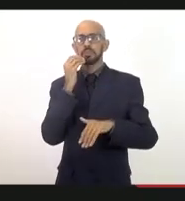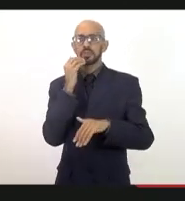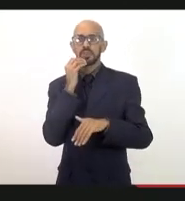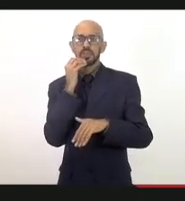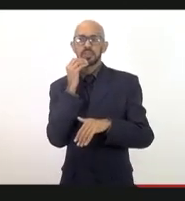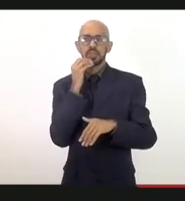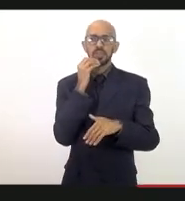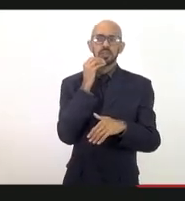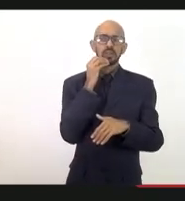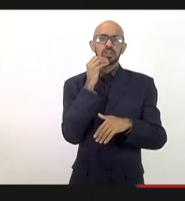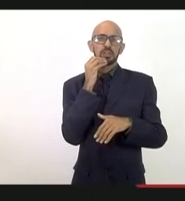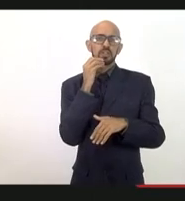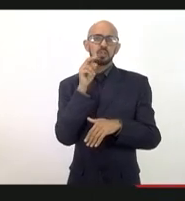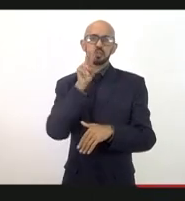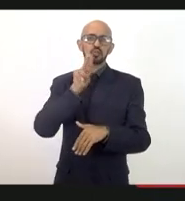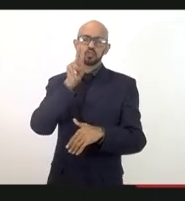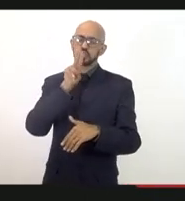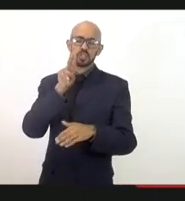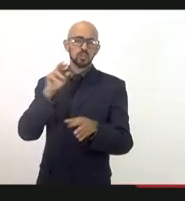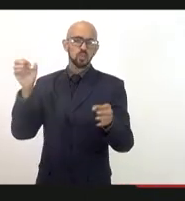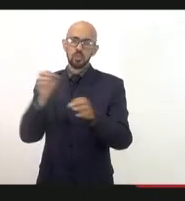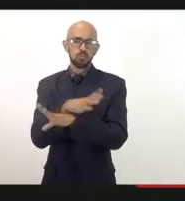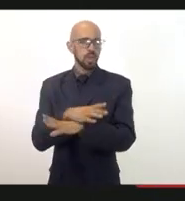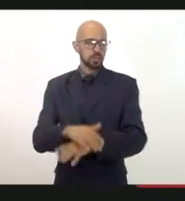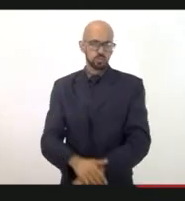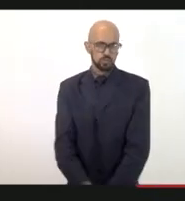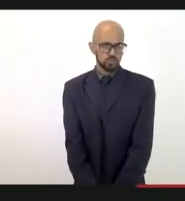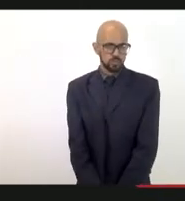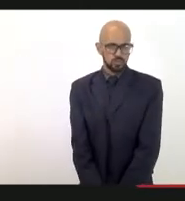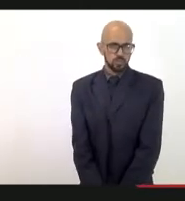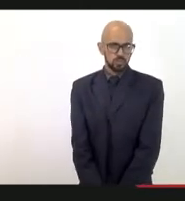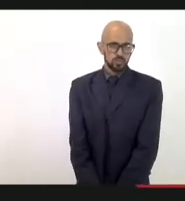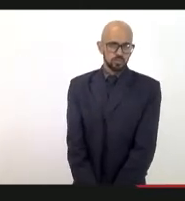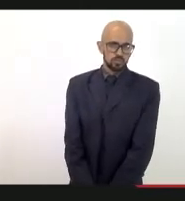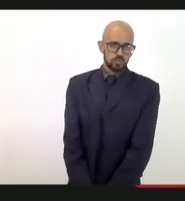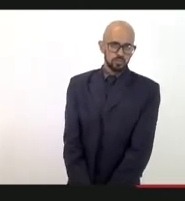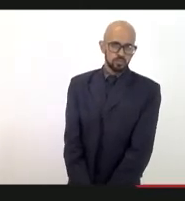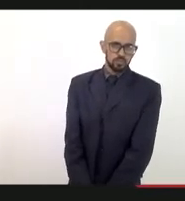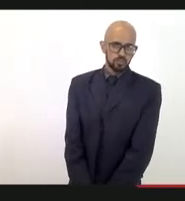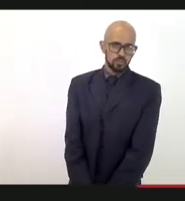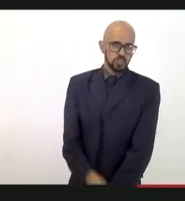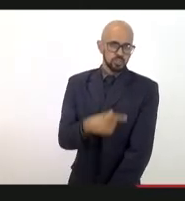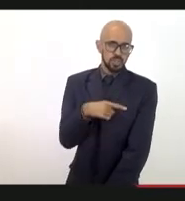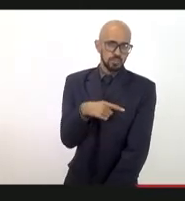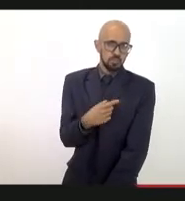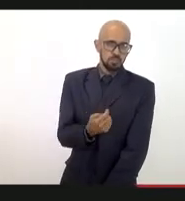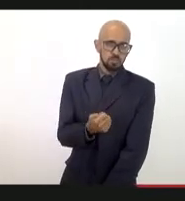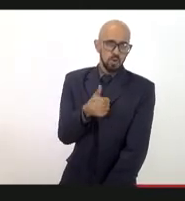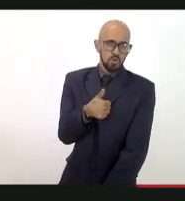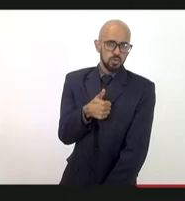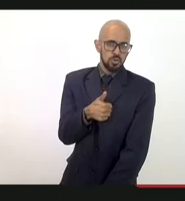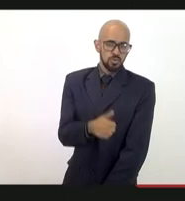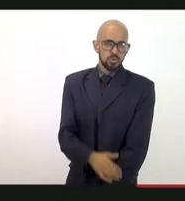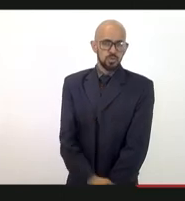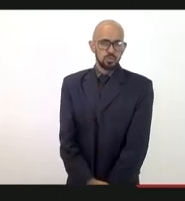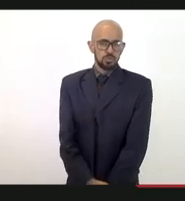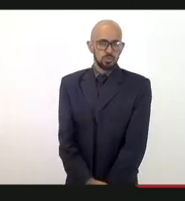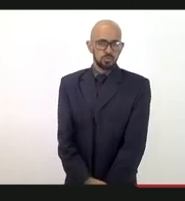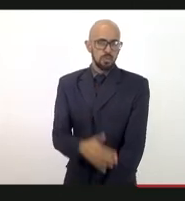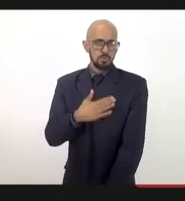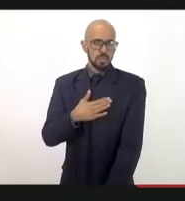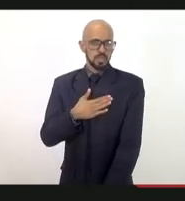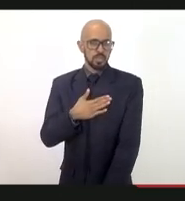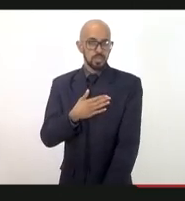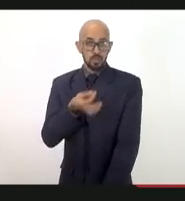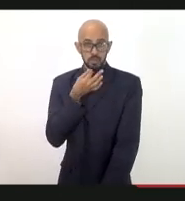completamente utilizados e não temos por pouco, na minha concepção. Estou pensando